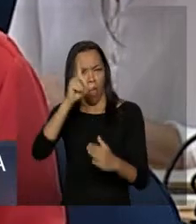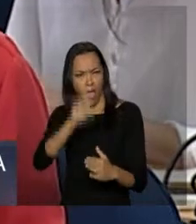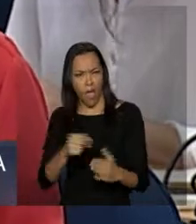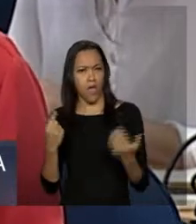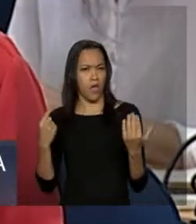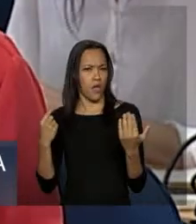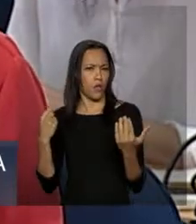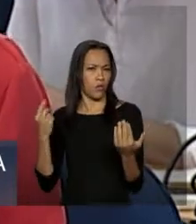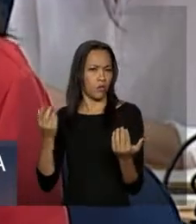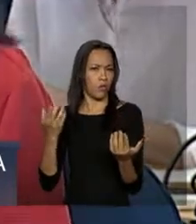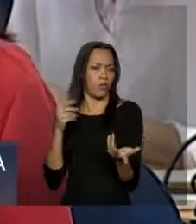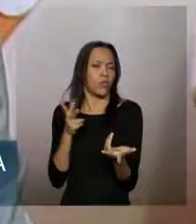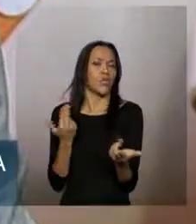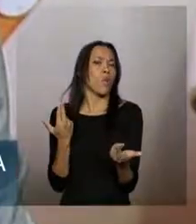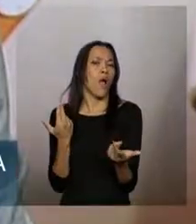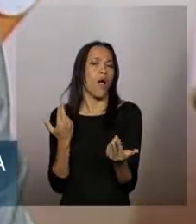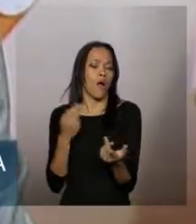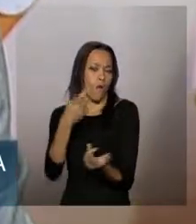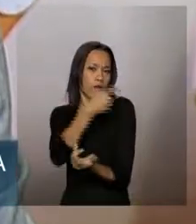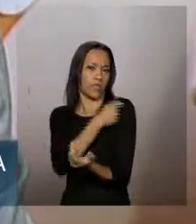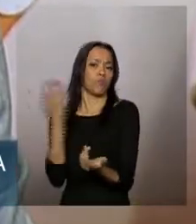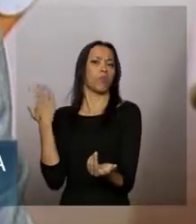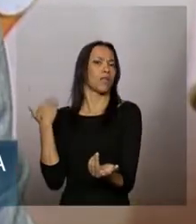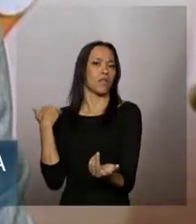ano passado? Obrigada.